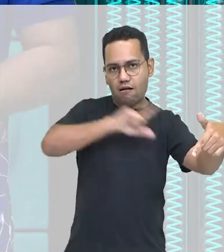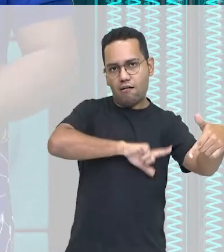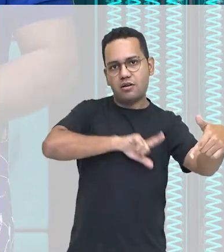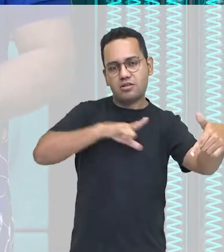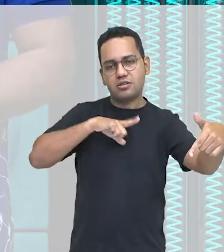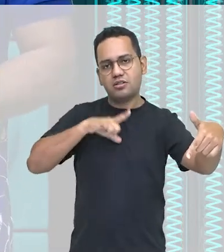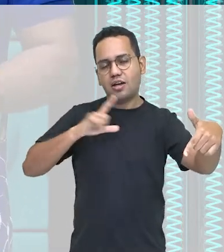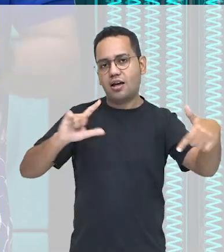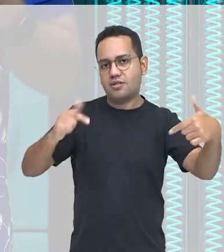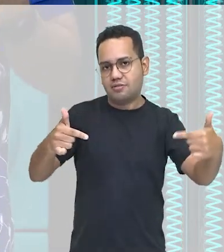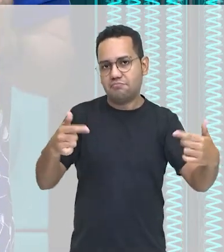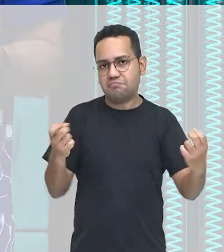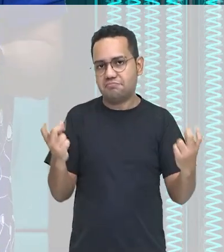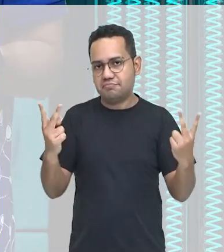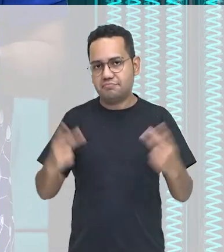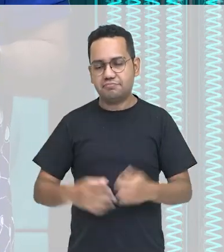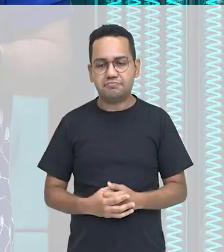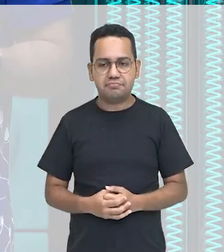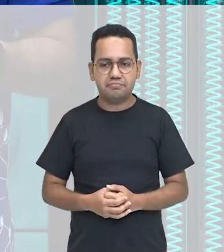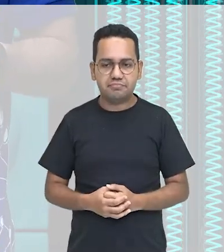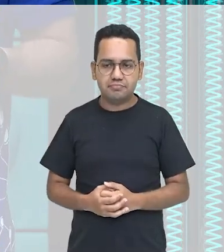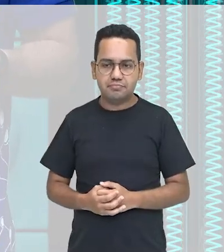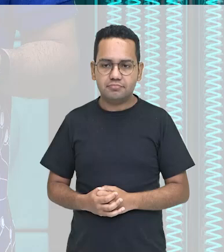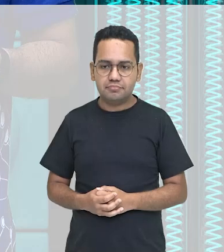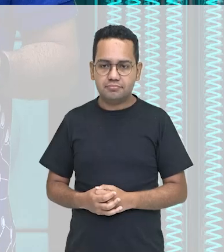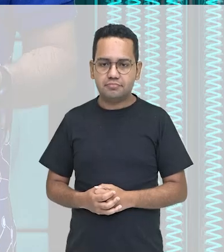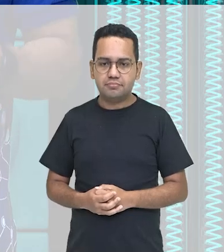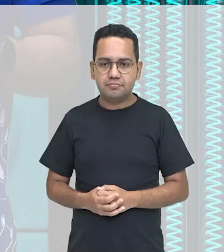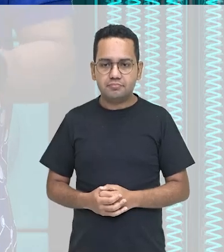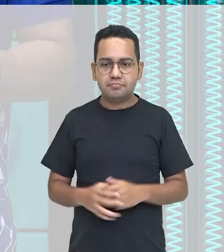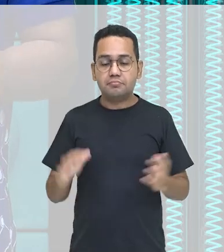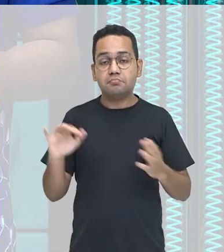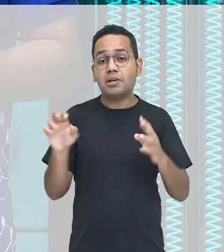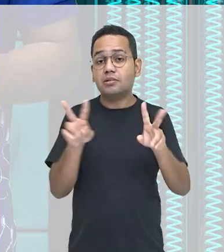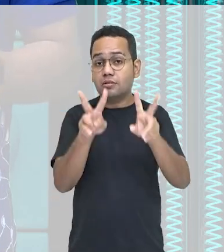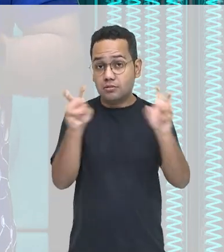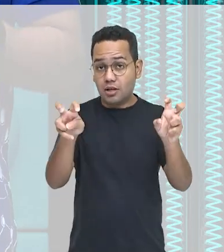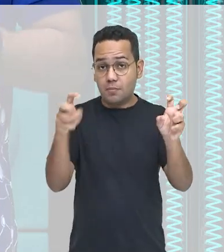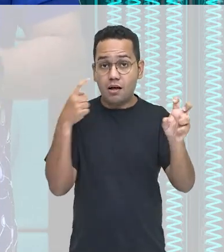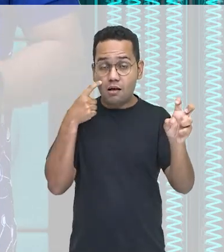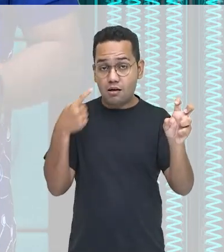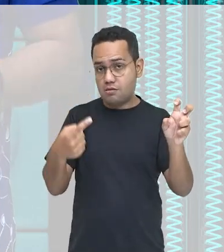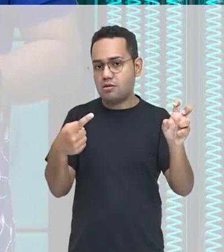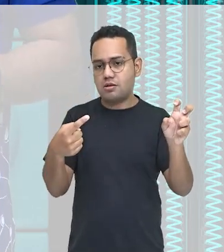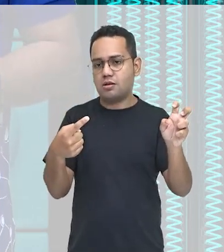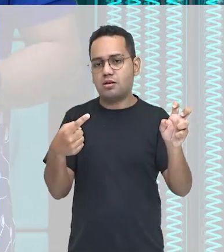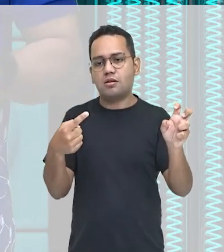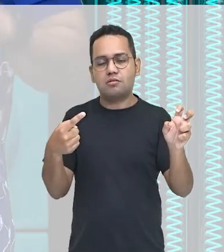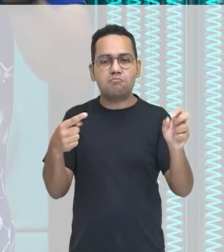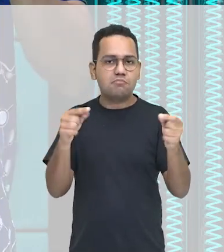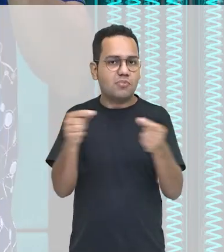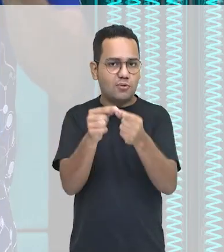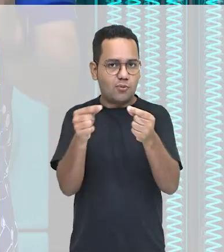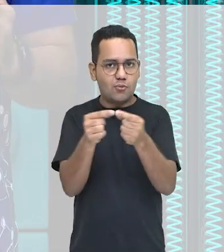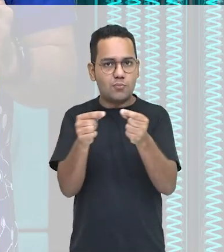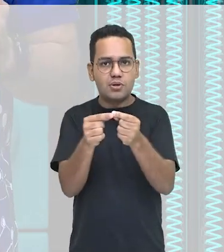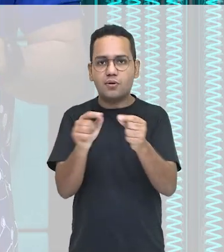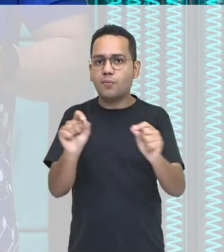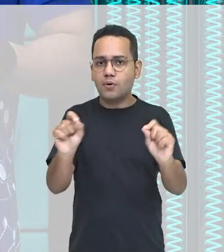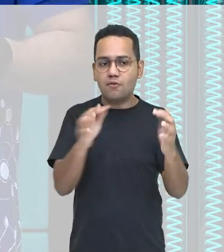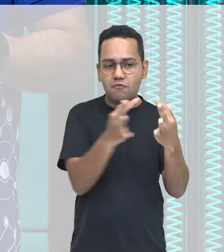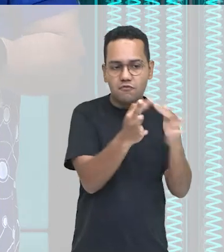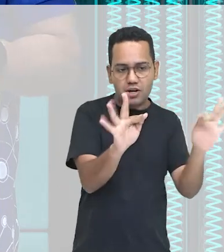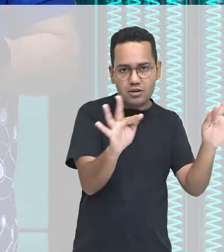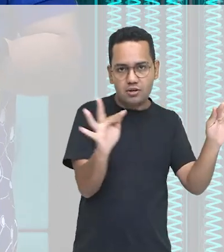previamente mencionada. Então, quando a gente fala de orações condicionais, nós estamos falando dessa relação, em que uma